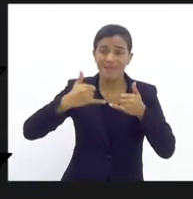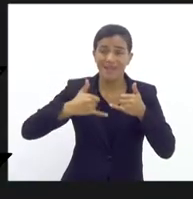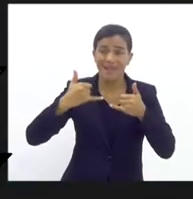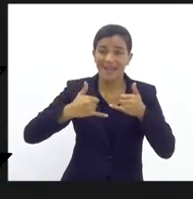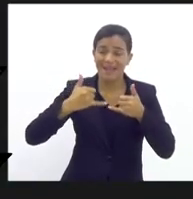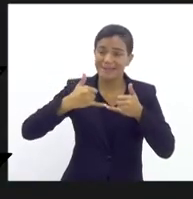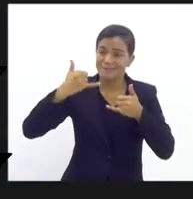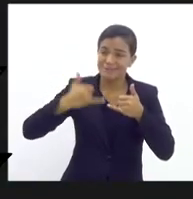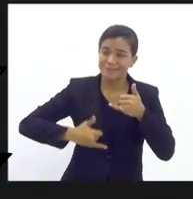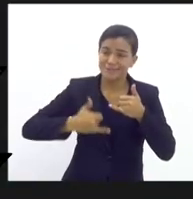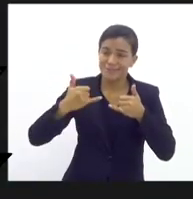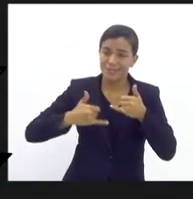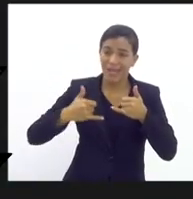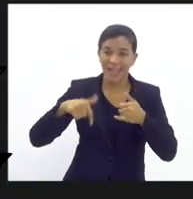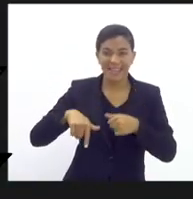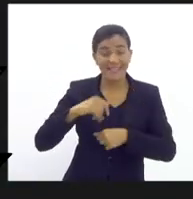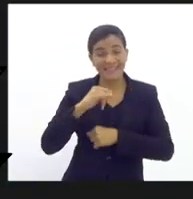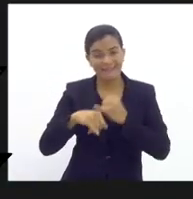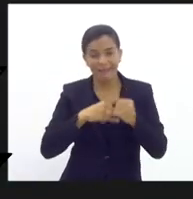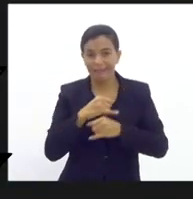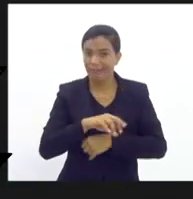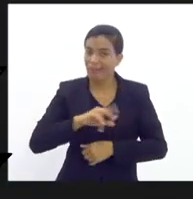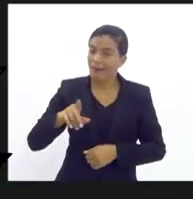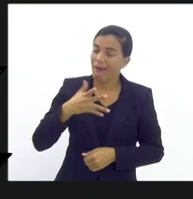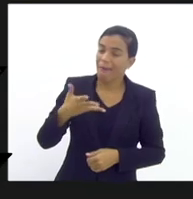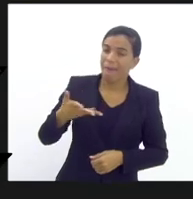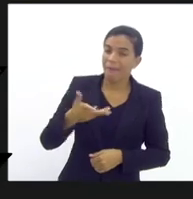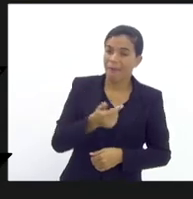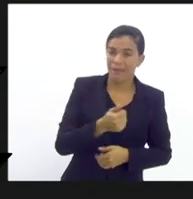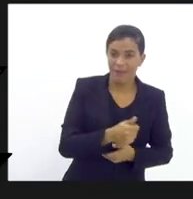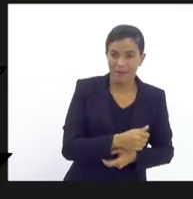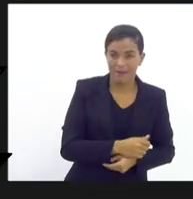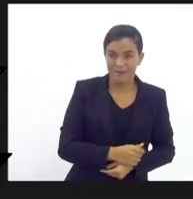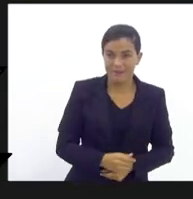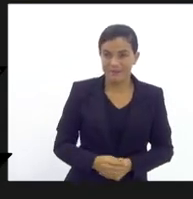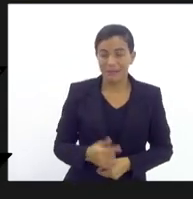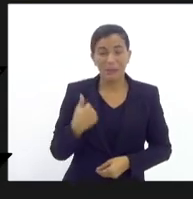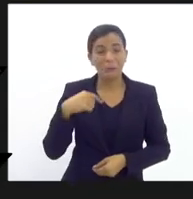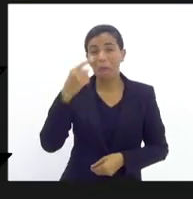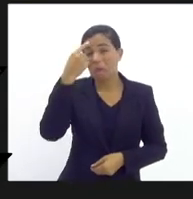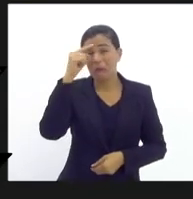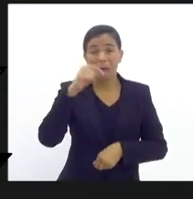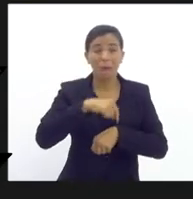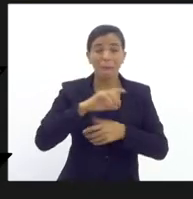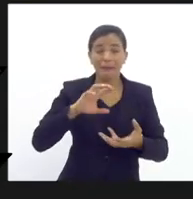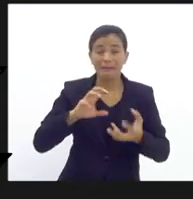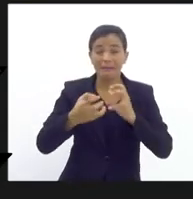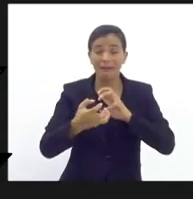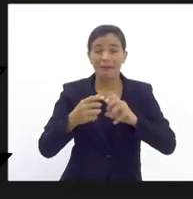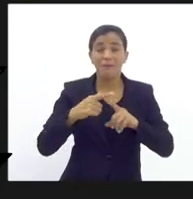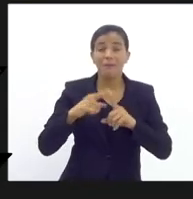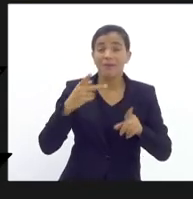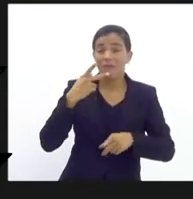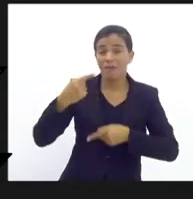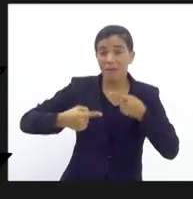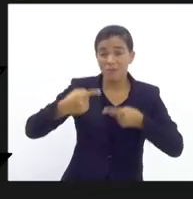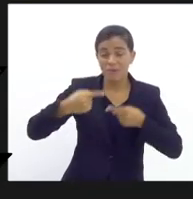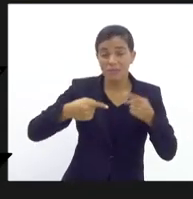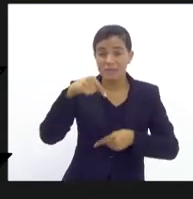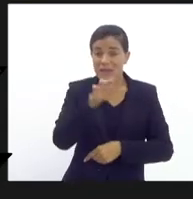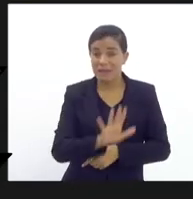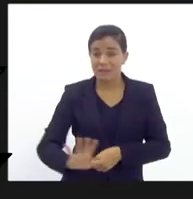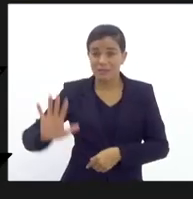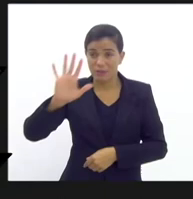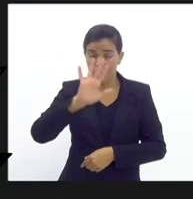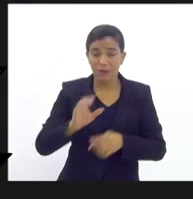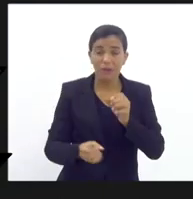aqui não é um dos melhores assim mas eu só vou eu não sei o que parte que travou mas eu tava falando da política nacional que a gente tá